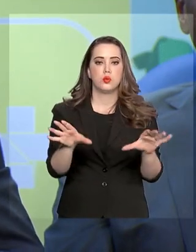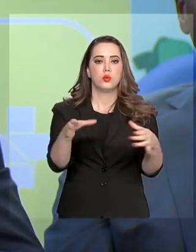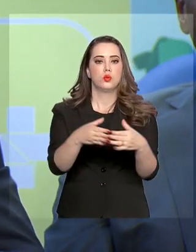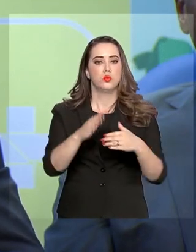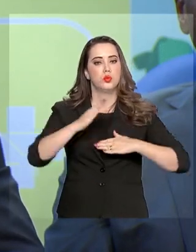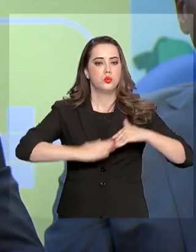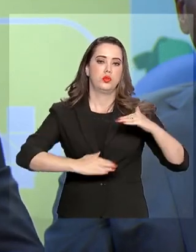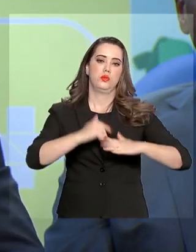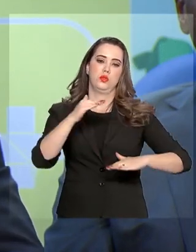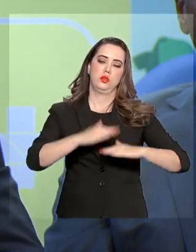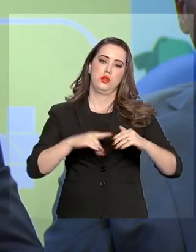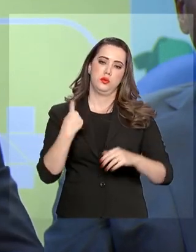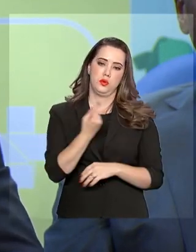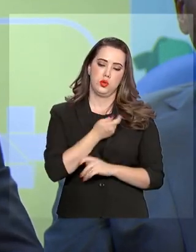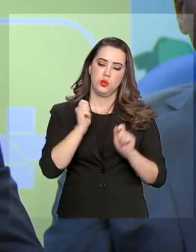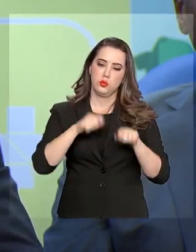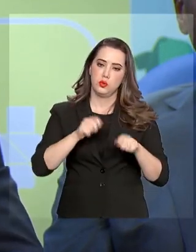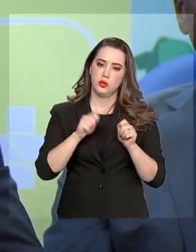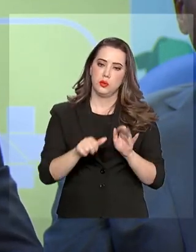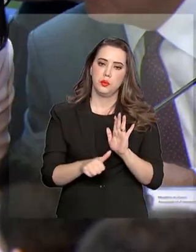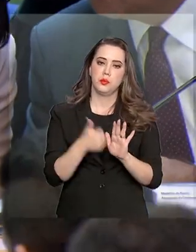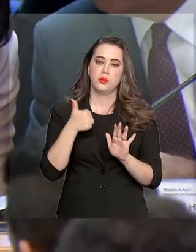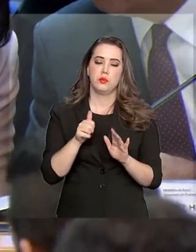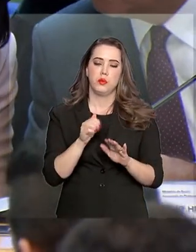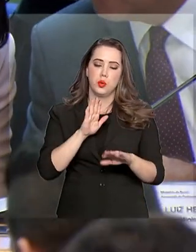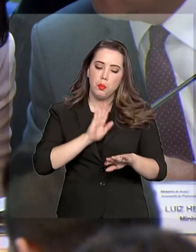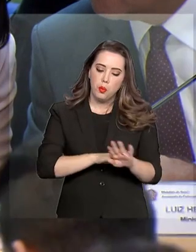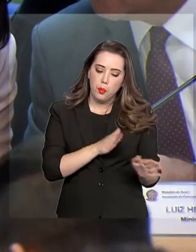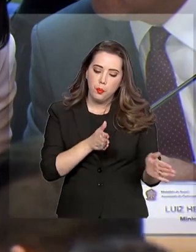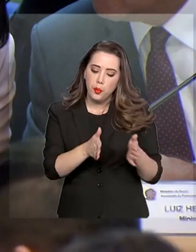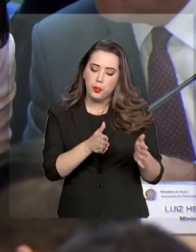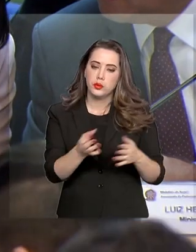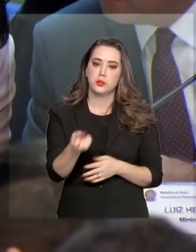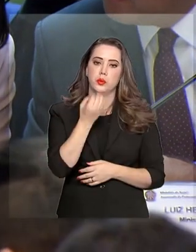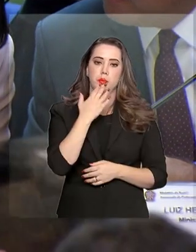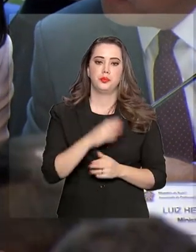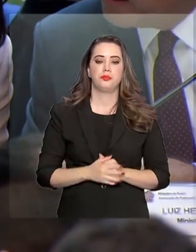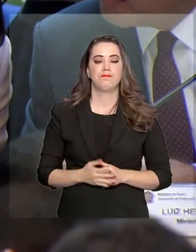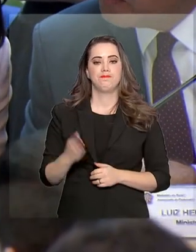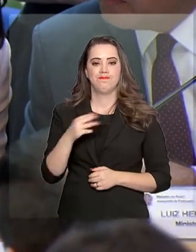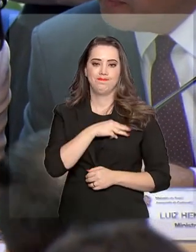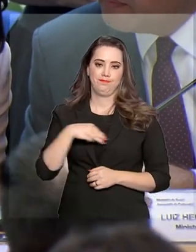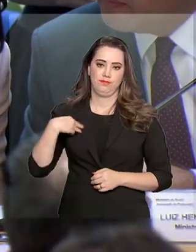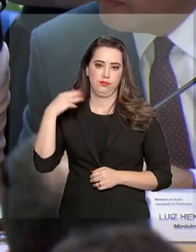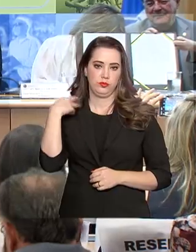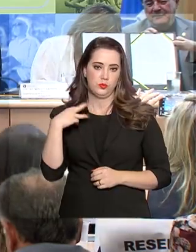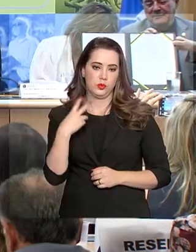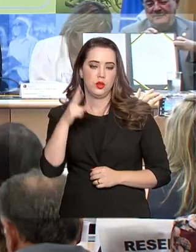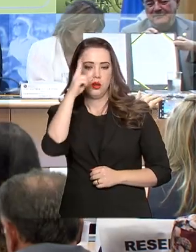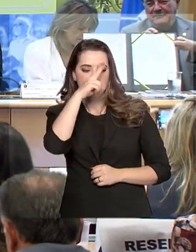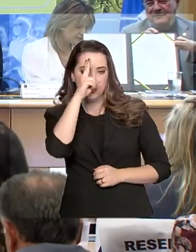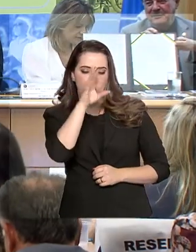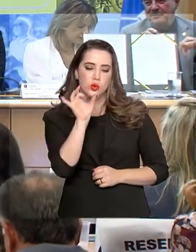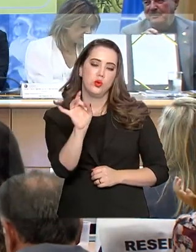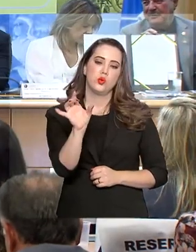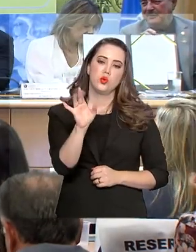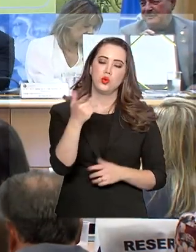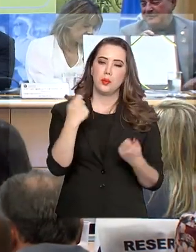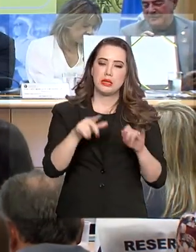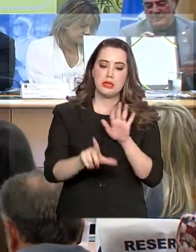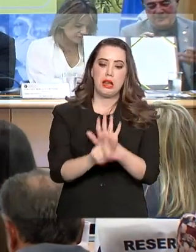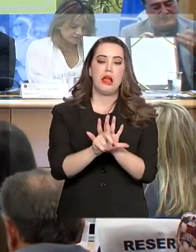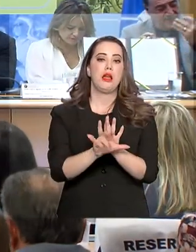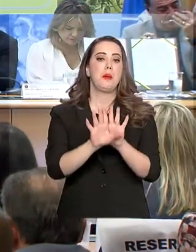fazer uma boa primeira abordagem. A primeira-dama, Michele Bolsonaro, lembrou que não basta apenas ter